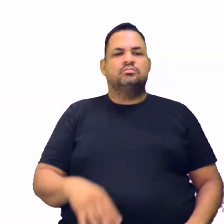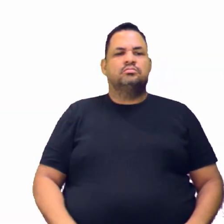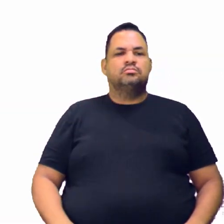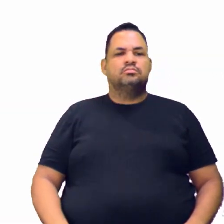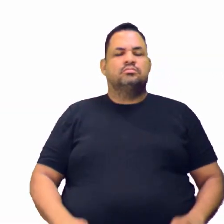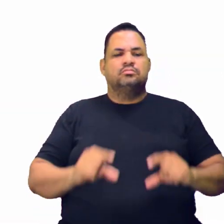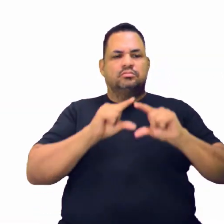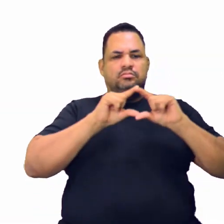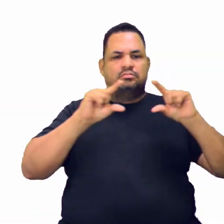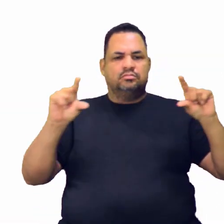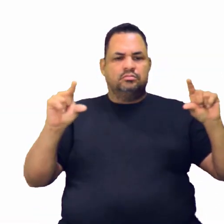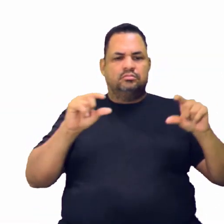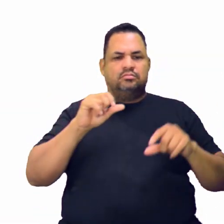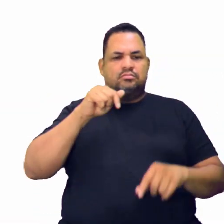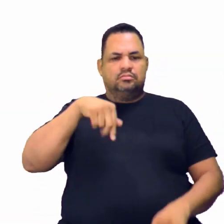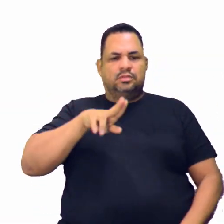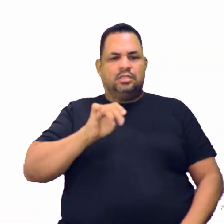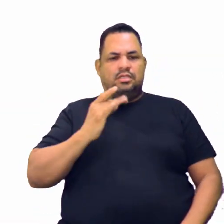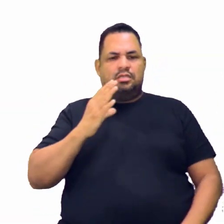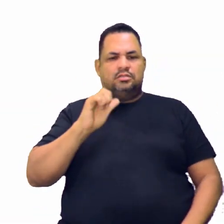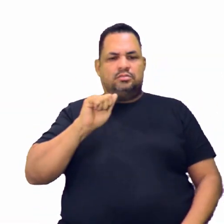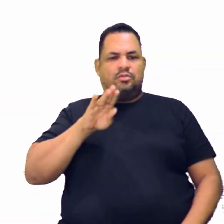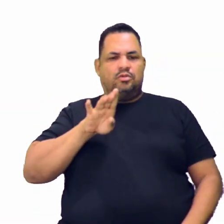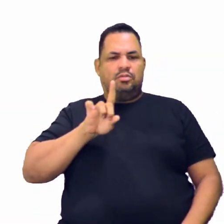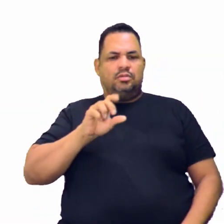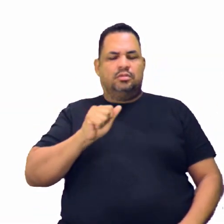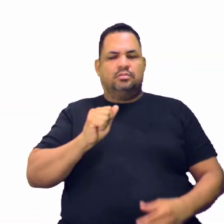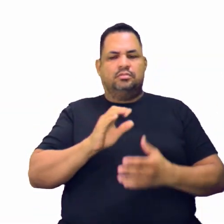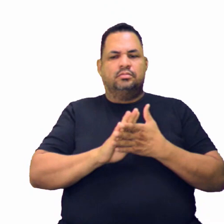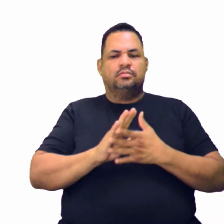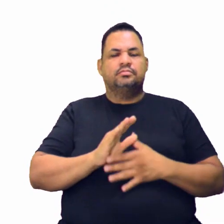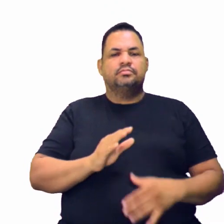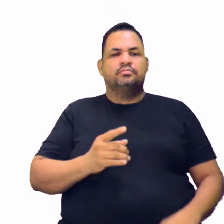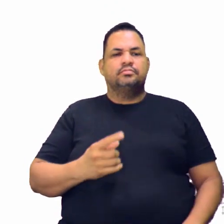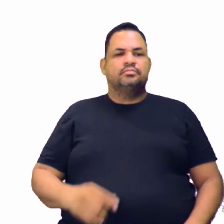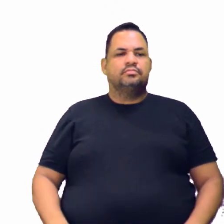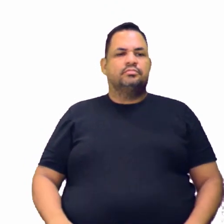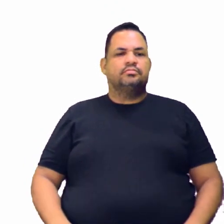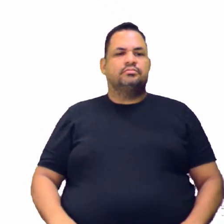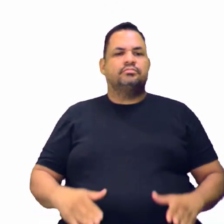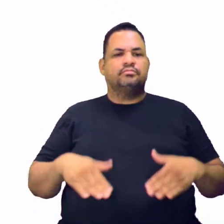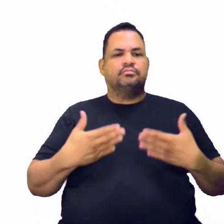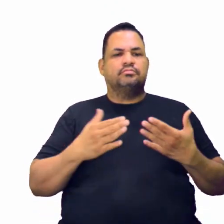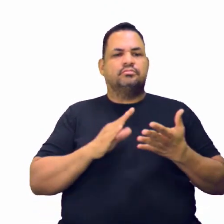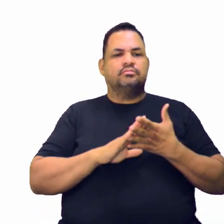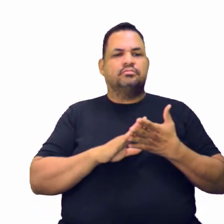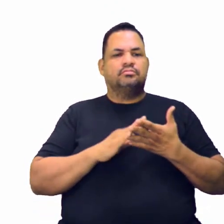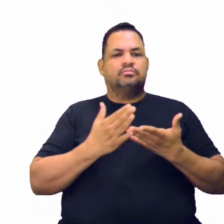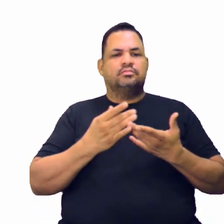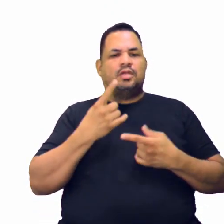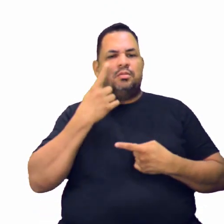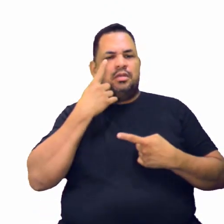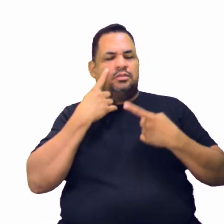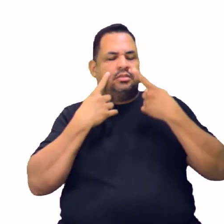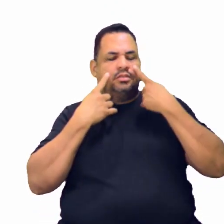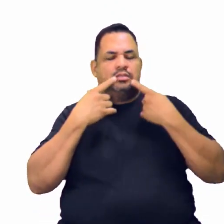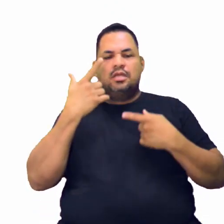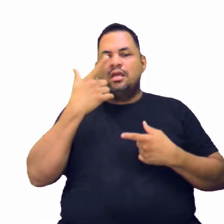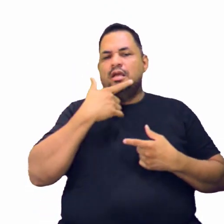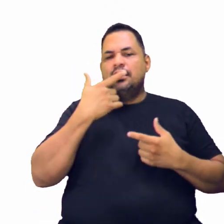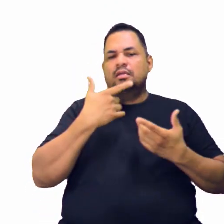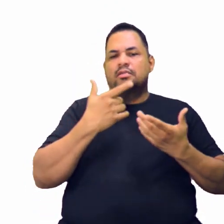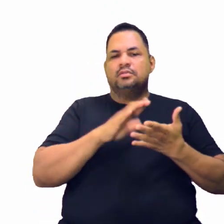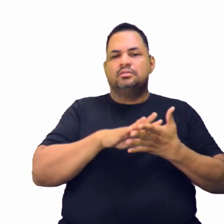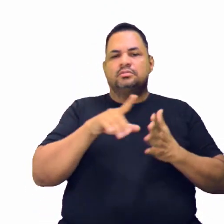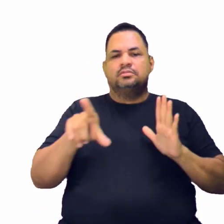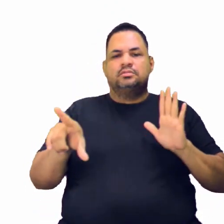Um trechinho de Quincas Borba, de Machado de Assis. E enquanto uma obra chora, outra ri.